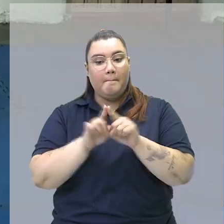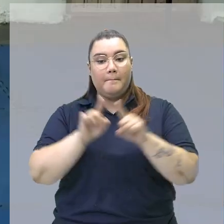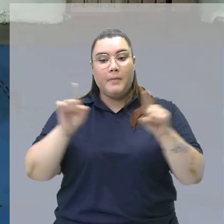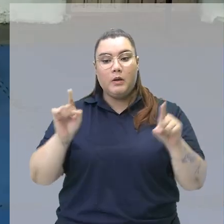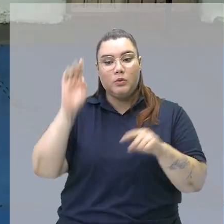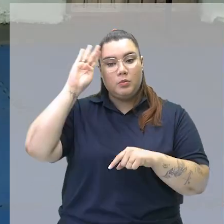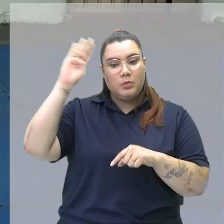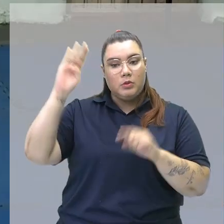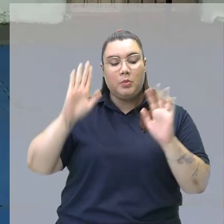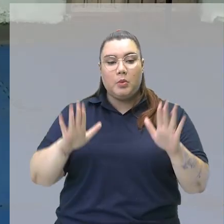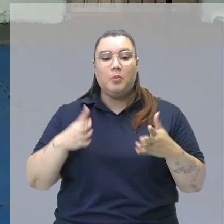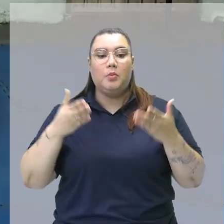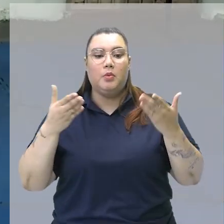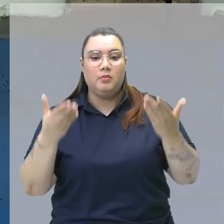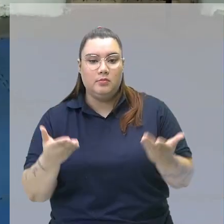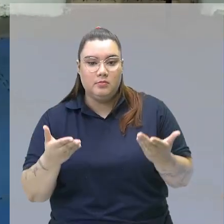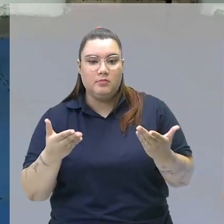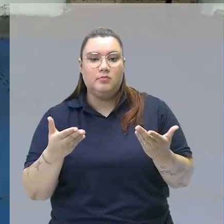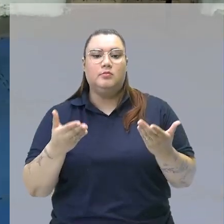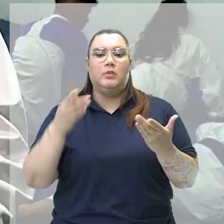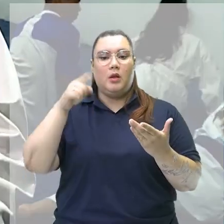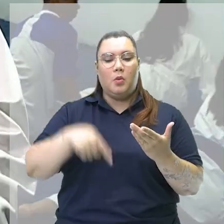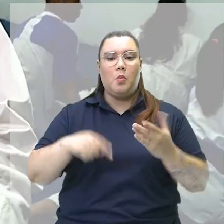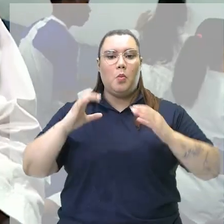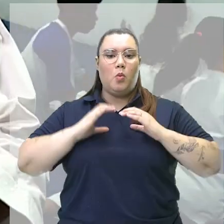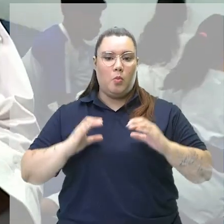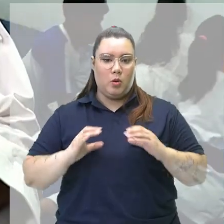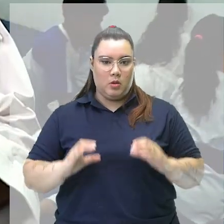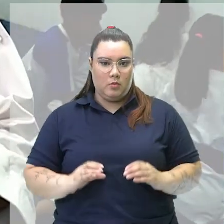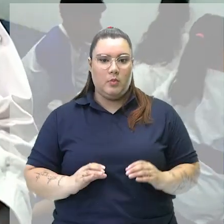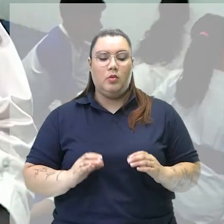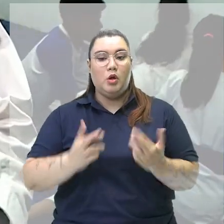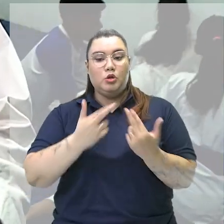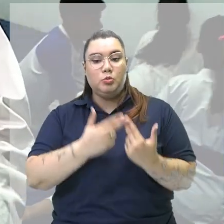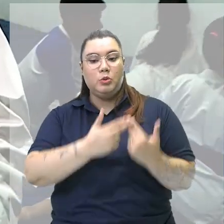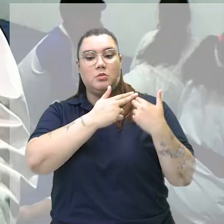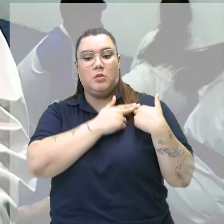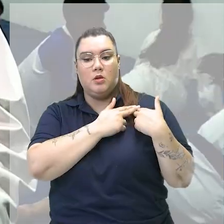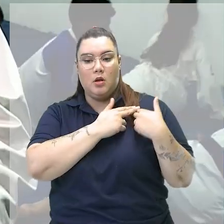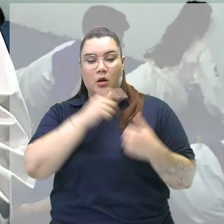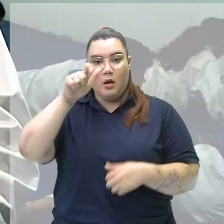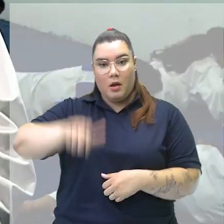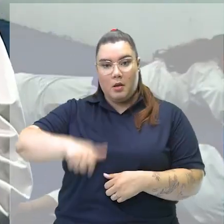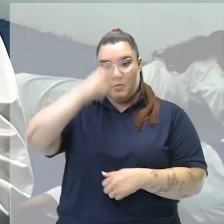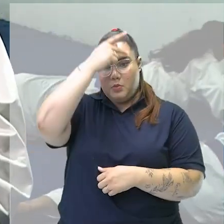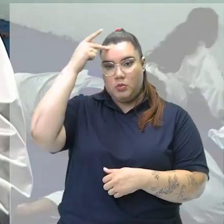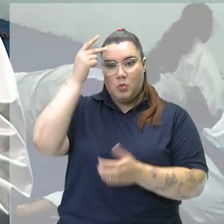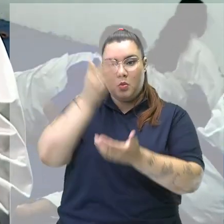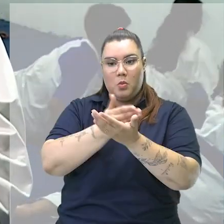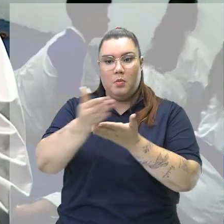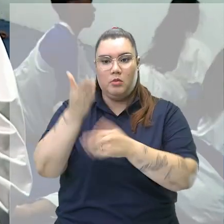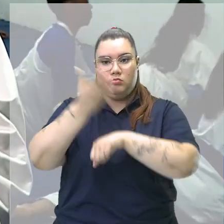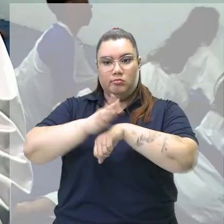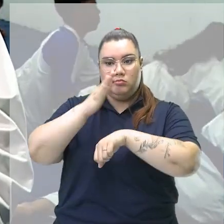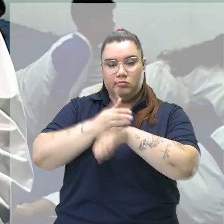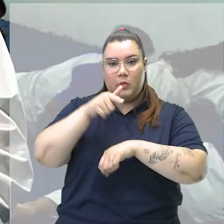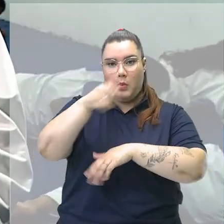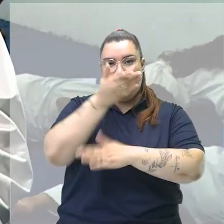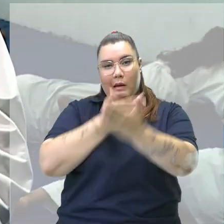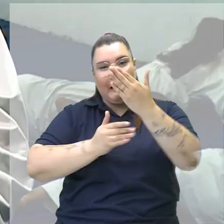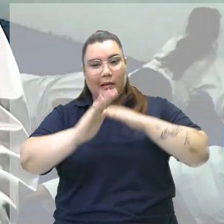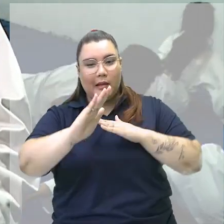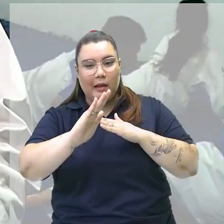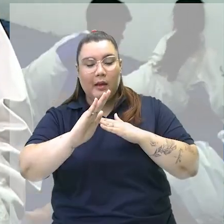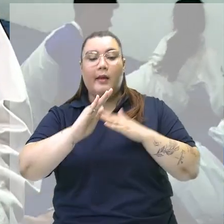deles é a questão da disciplina. O indivíduo, a partir do momento que ele ingressa numa modalidade como o Karatê,